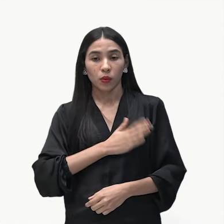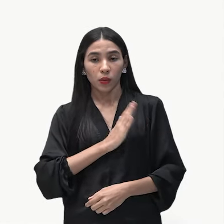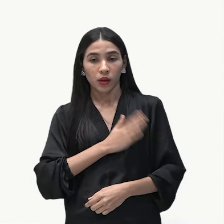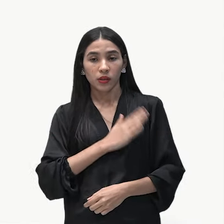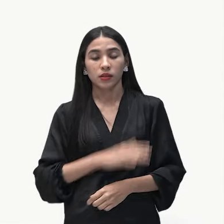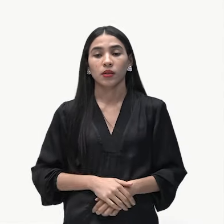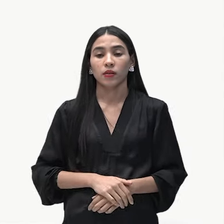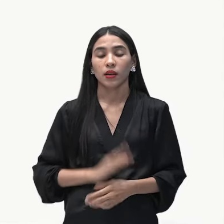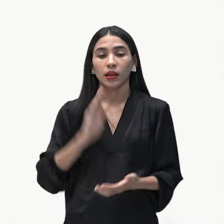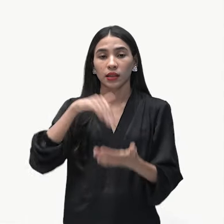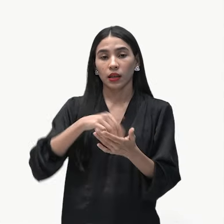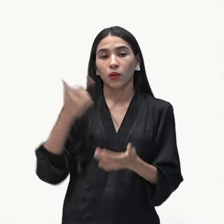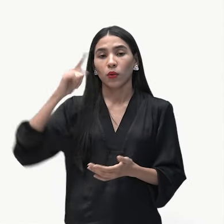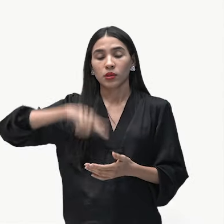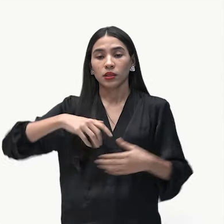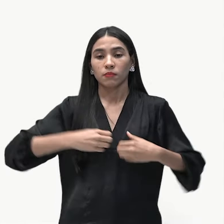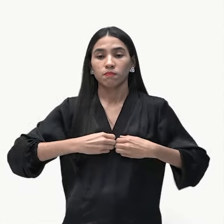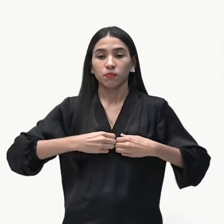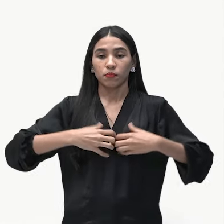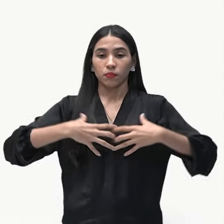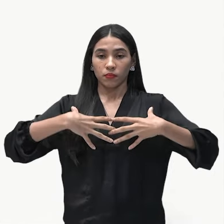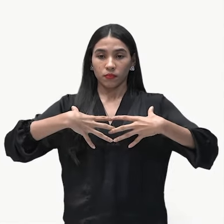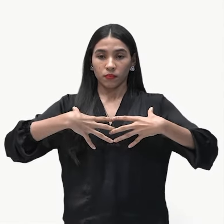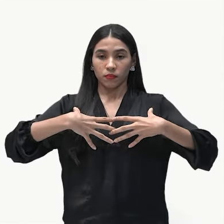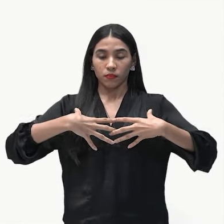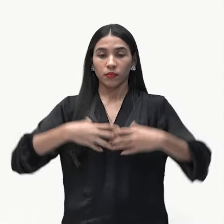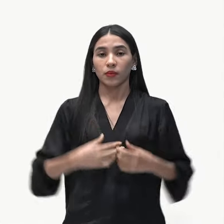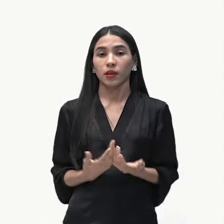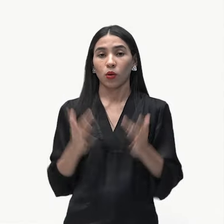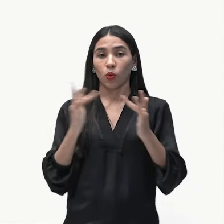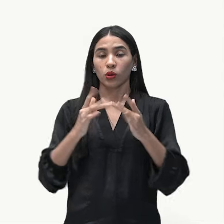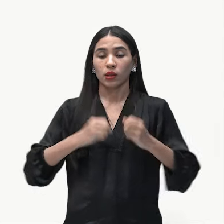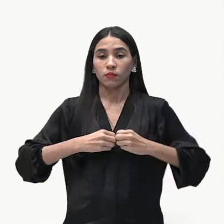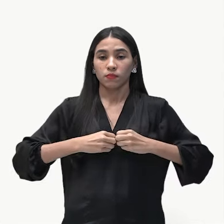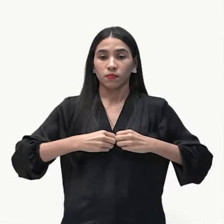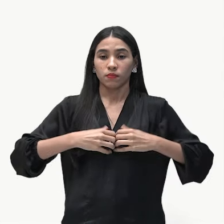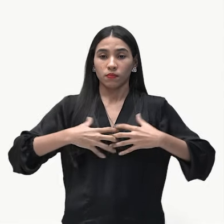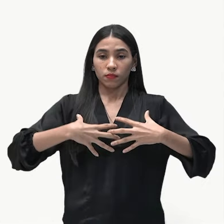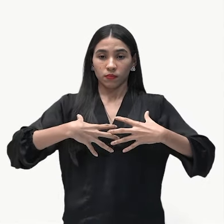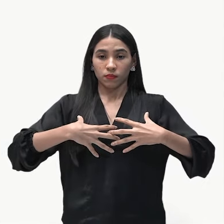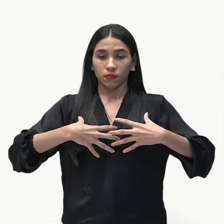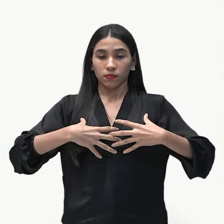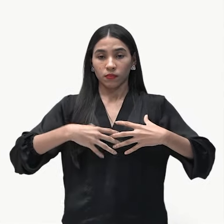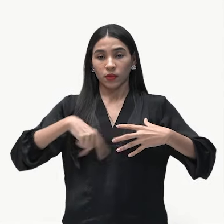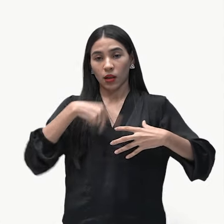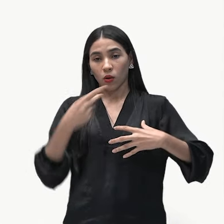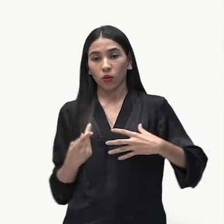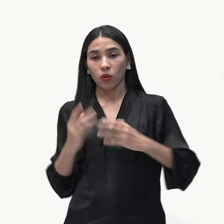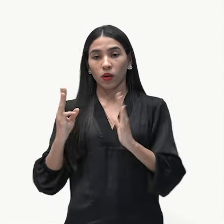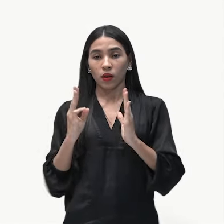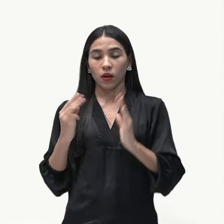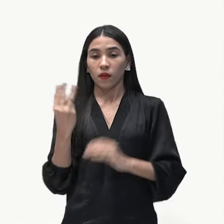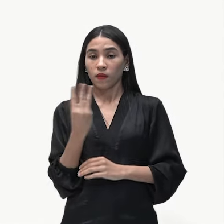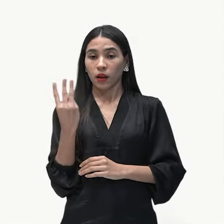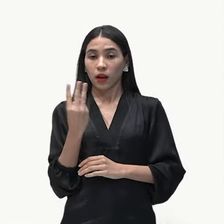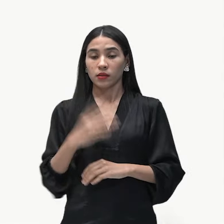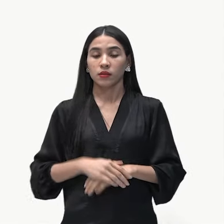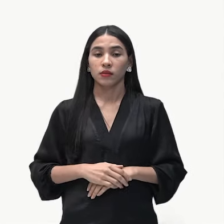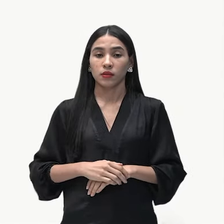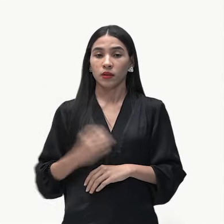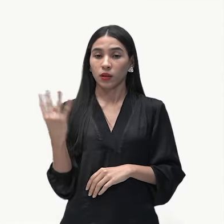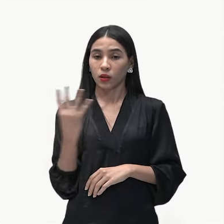até chegar aqui nos pulmões. Quando ele chega no pulmão, ele sai da fase larval 3, passa para